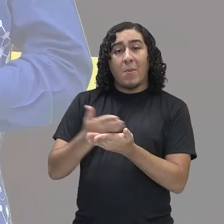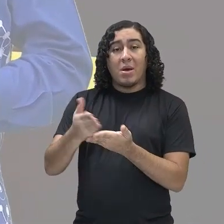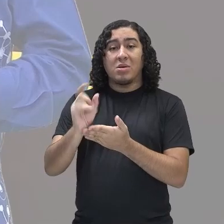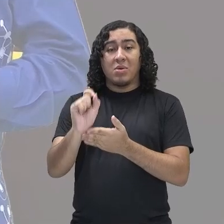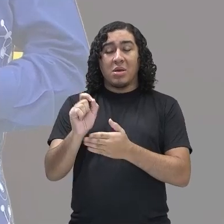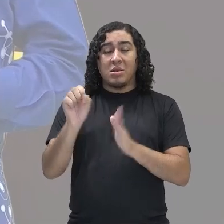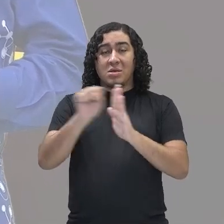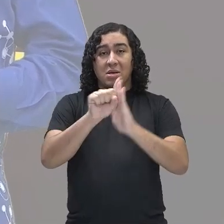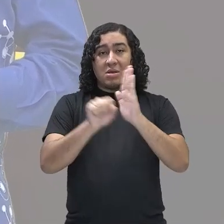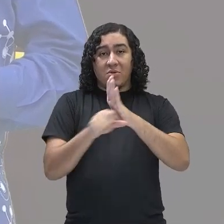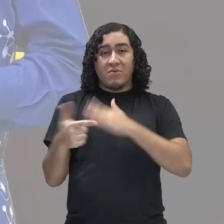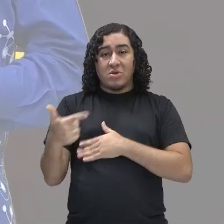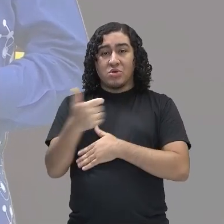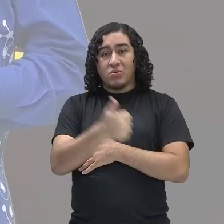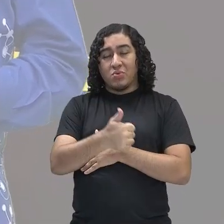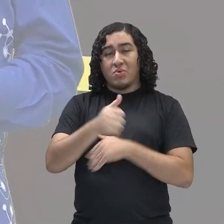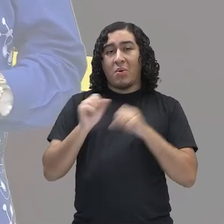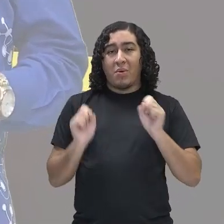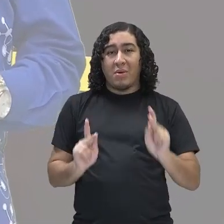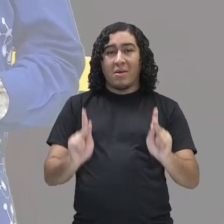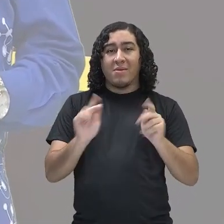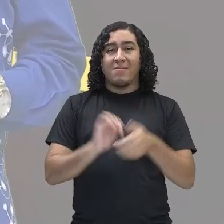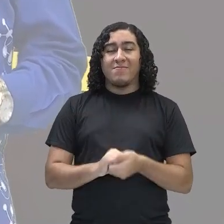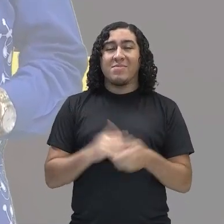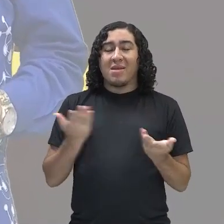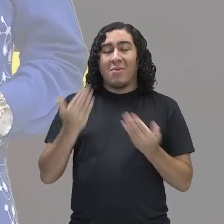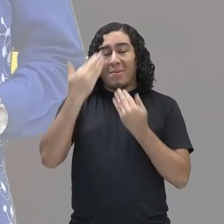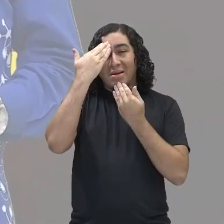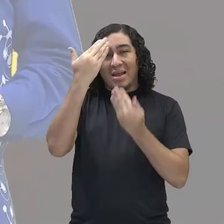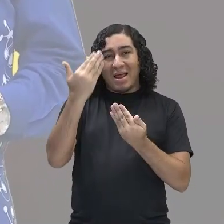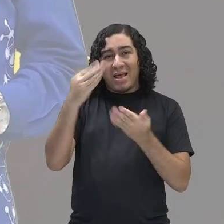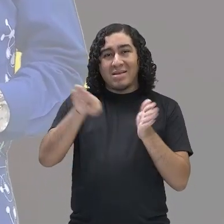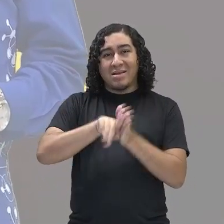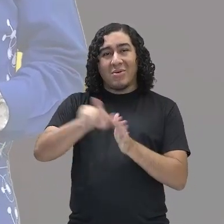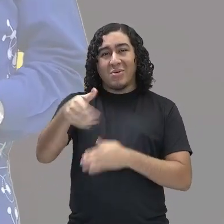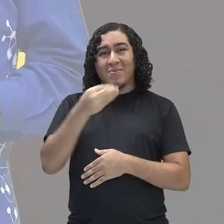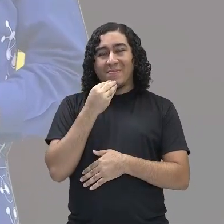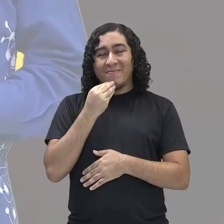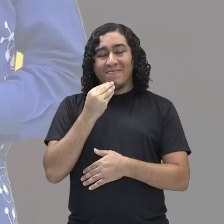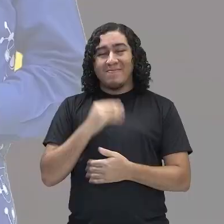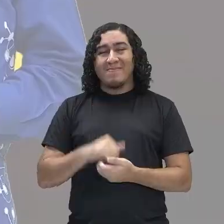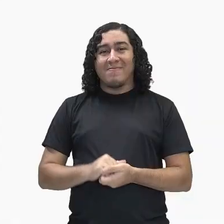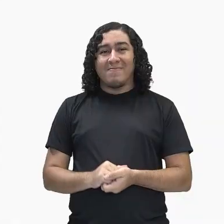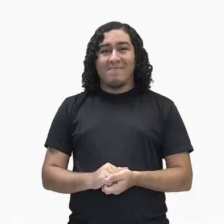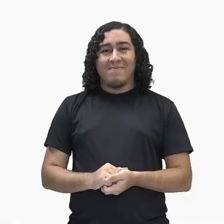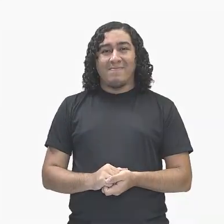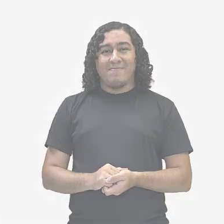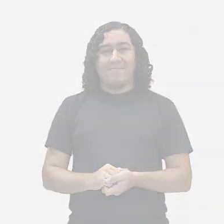século XXI, ok? Então, muito obrigado e até a próxima aula!